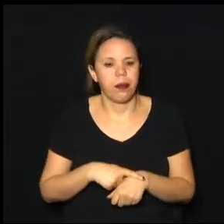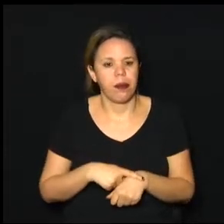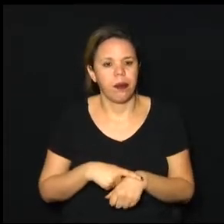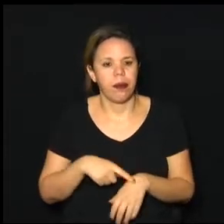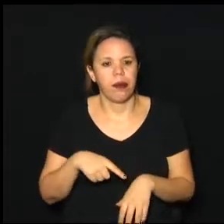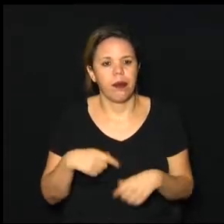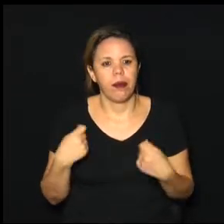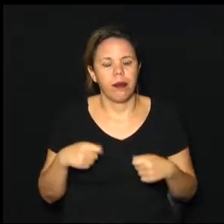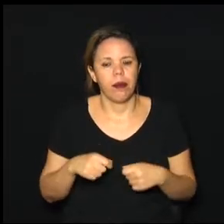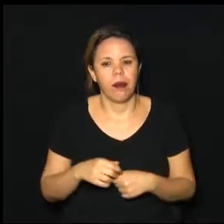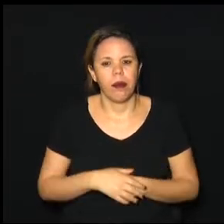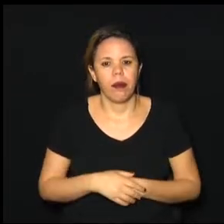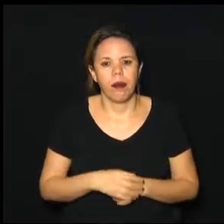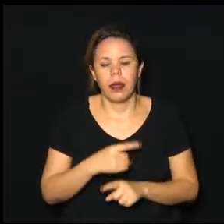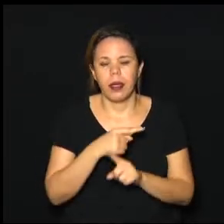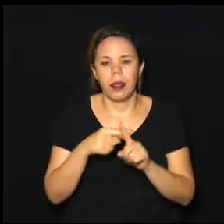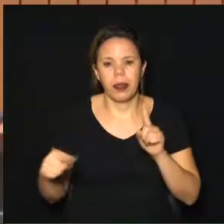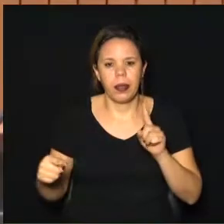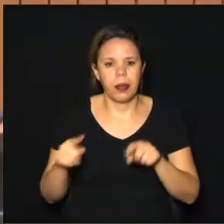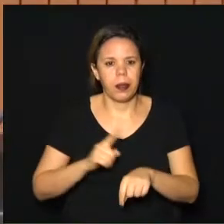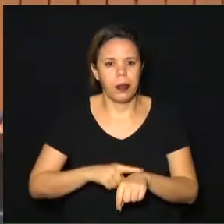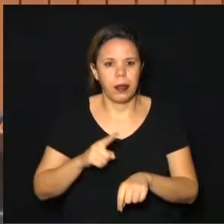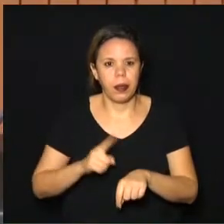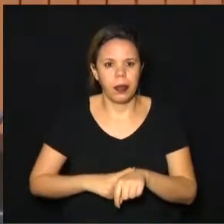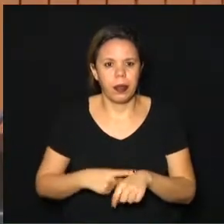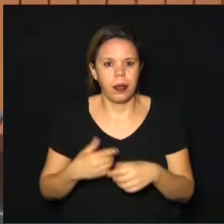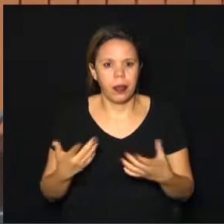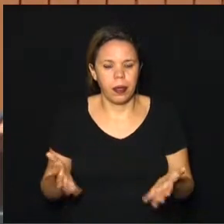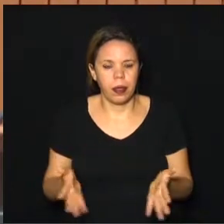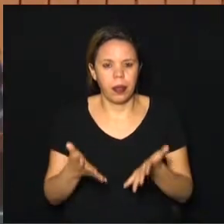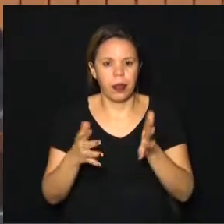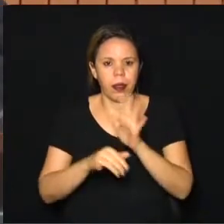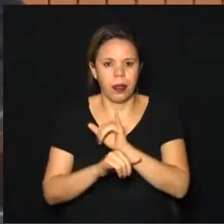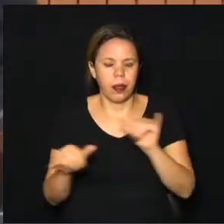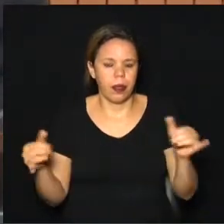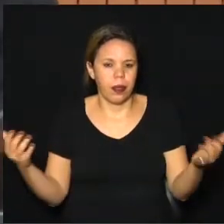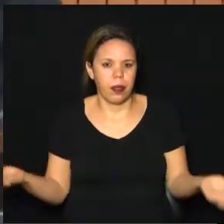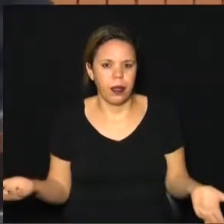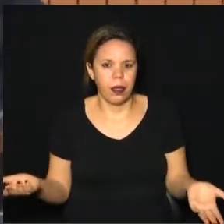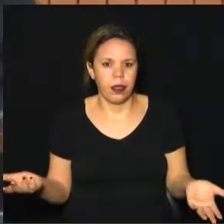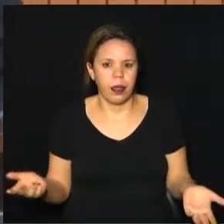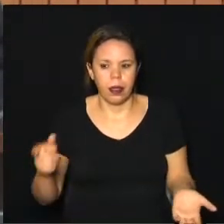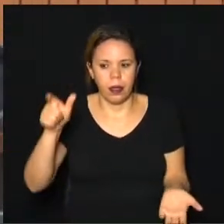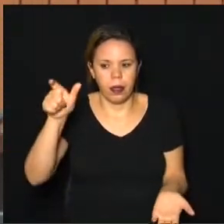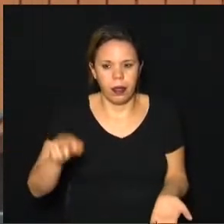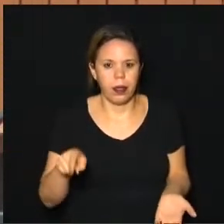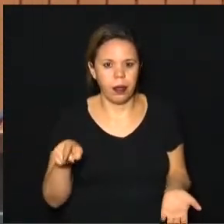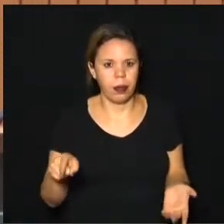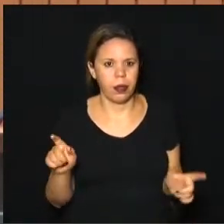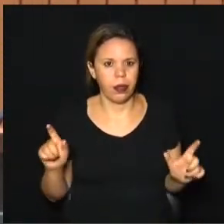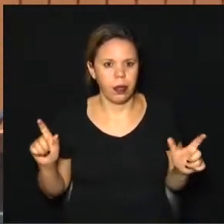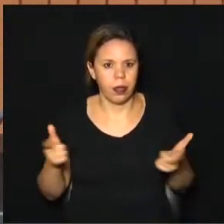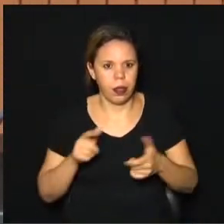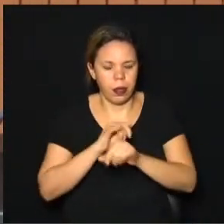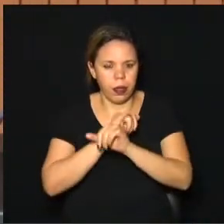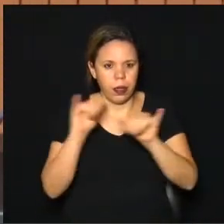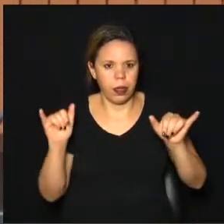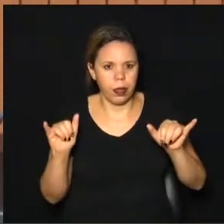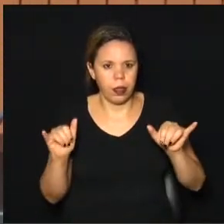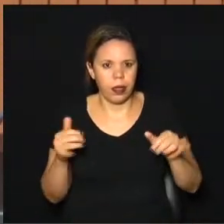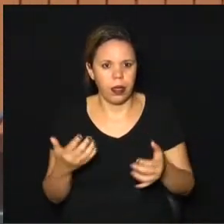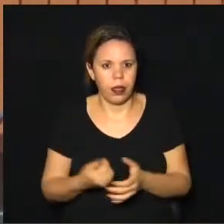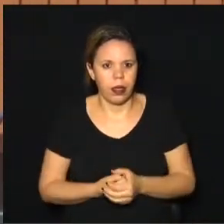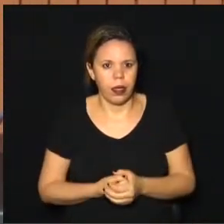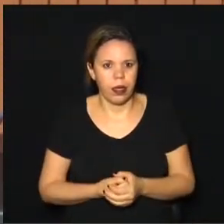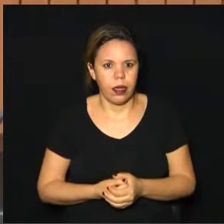deveria ser pela metade do tempo previamente estipulado. Então, o legislador diminuiu as campanhas eleitorais